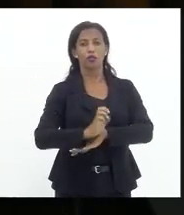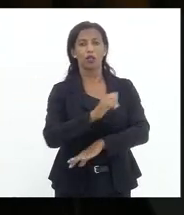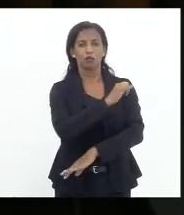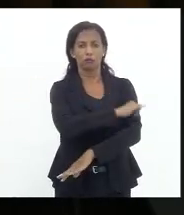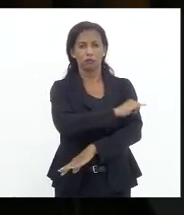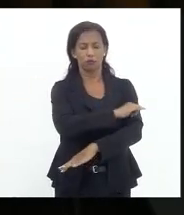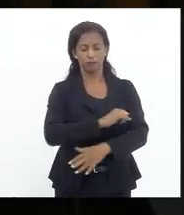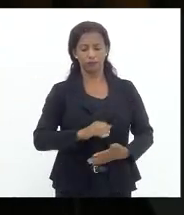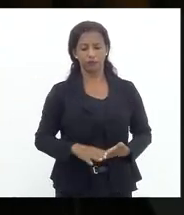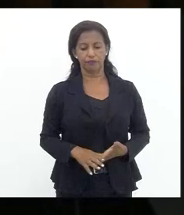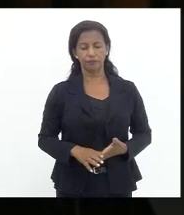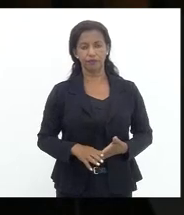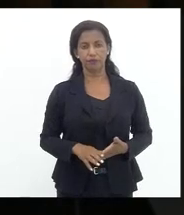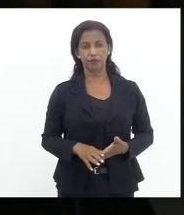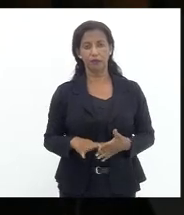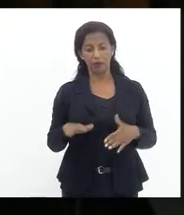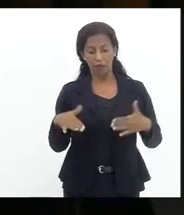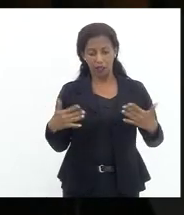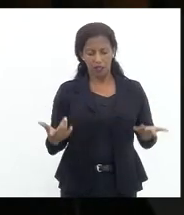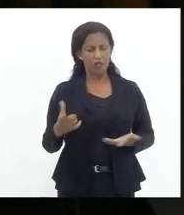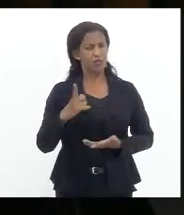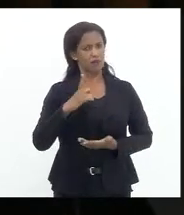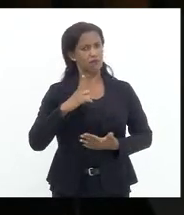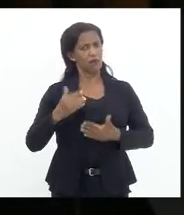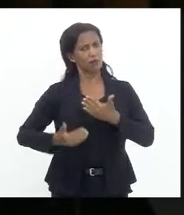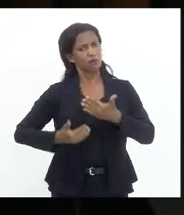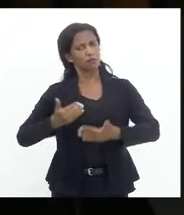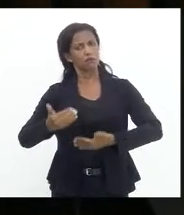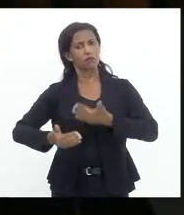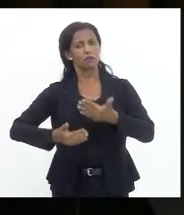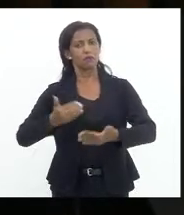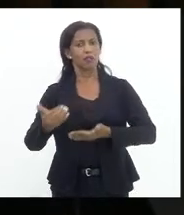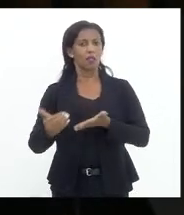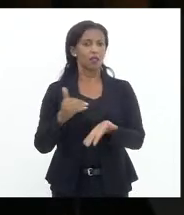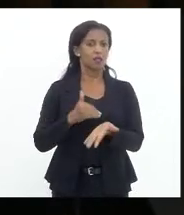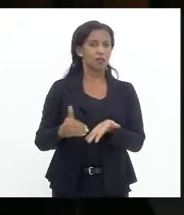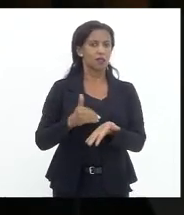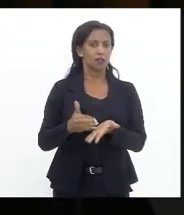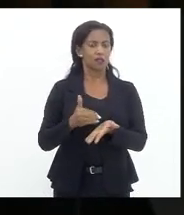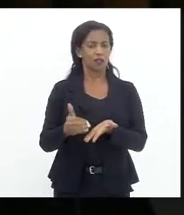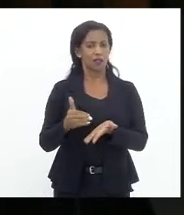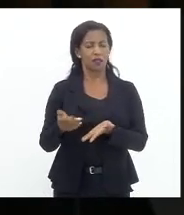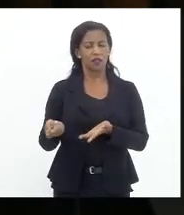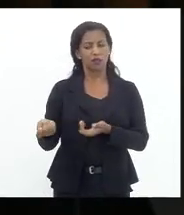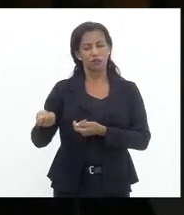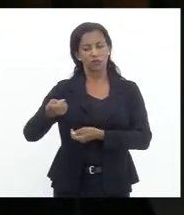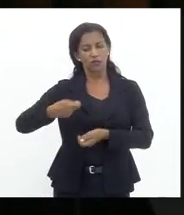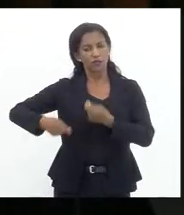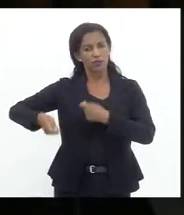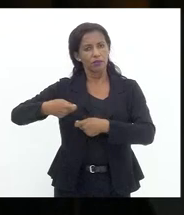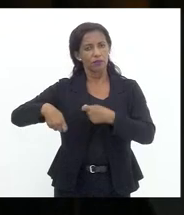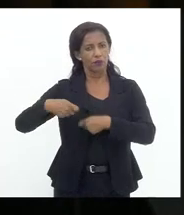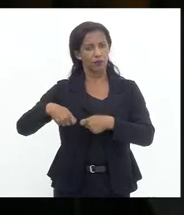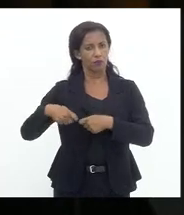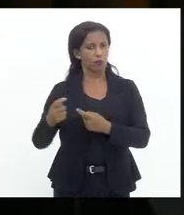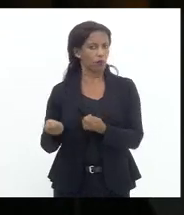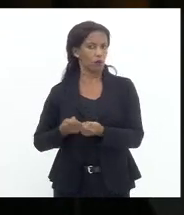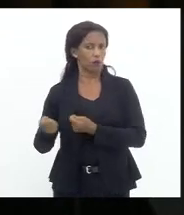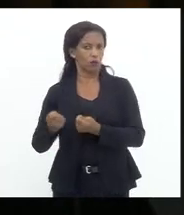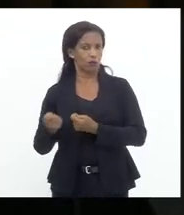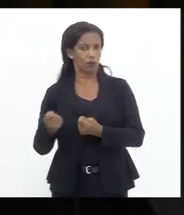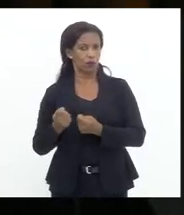Janeiro. E assim tem feito a Secretaria de Desenvolvimento Econômico e a Secretaria de Planejamento,